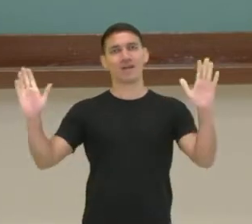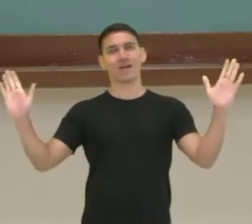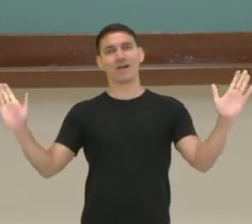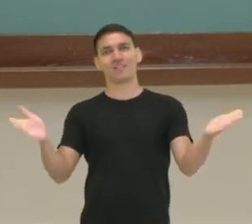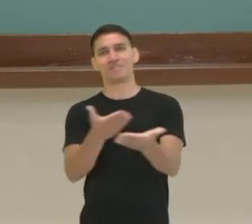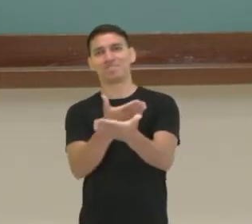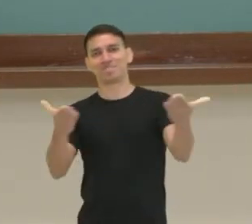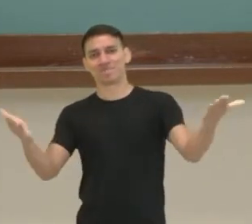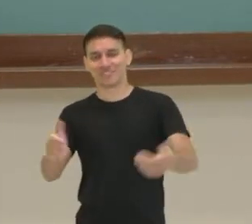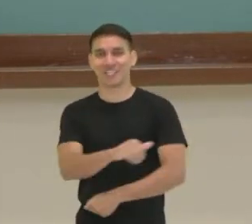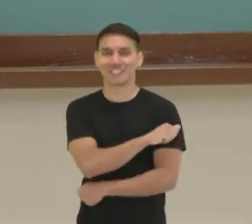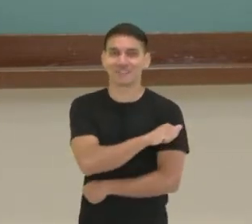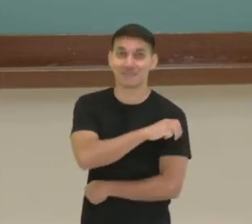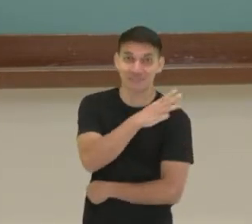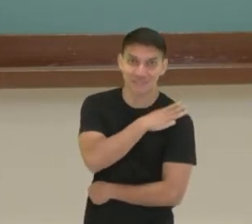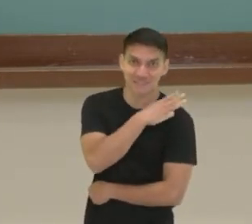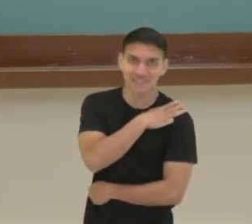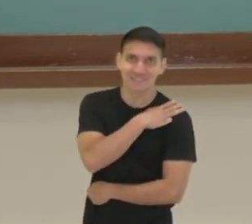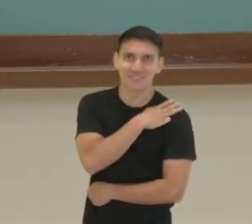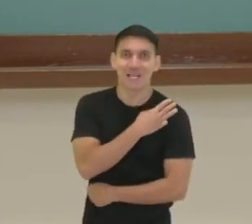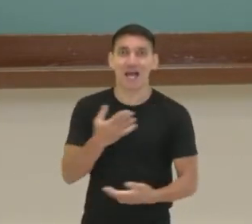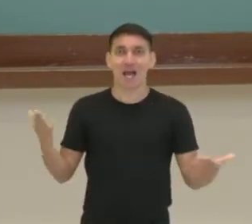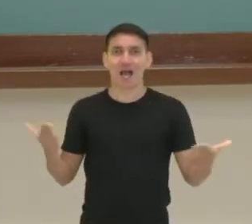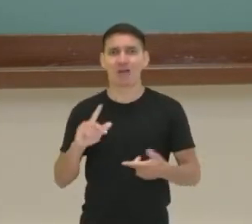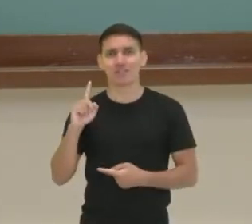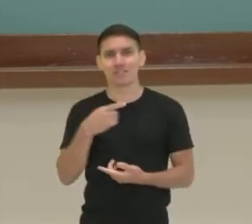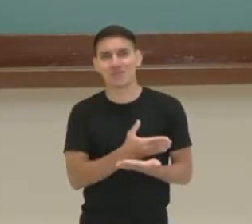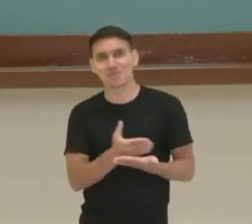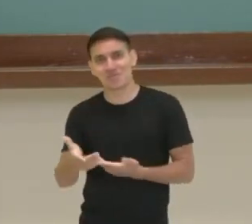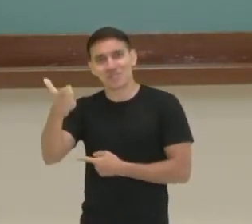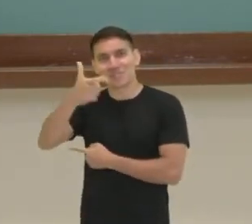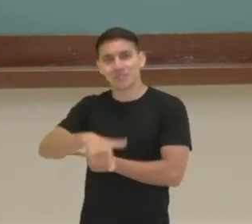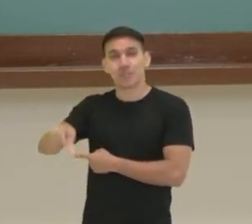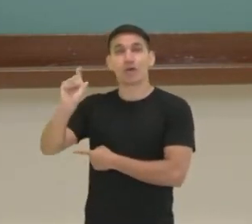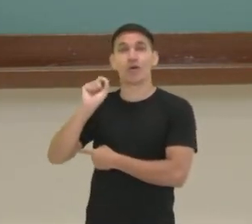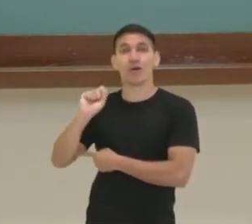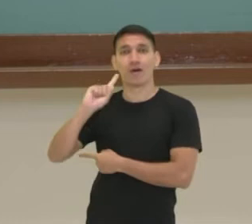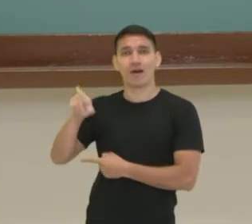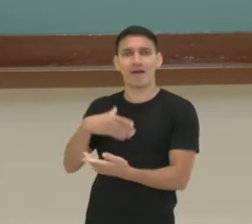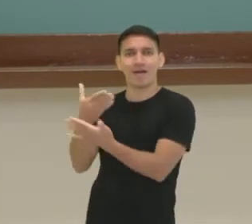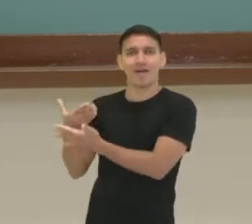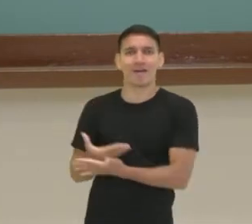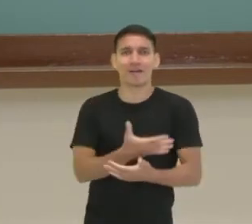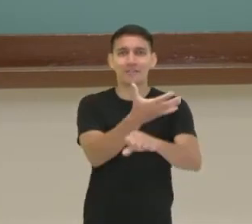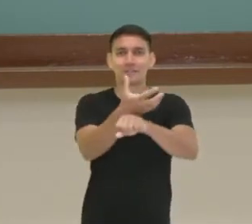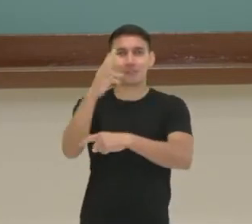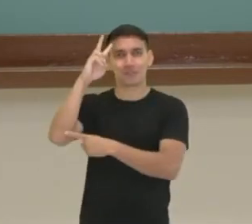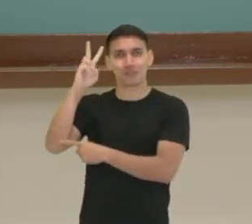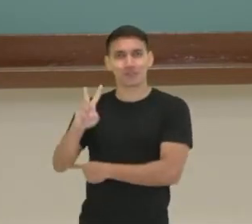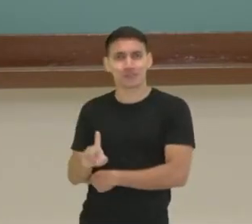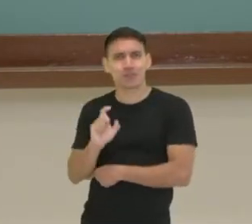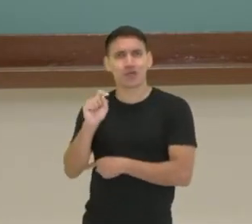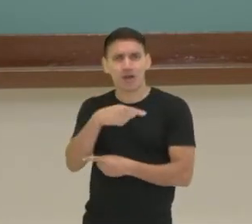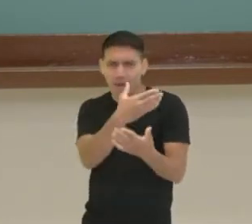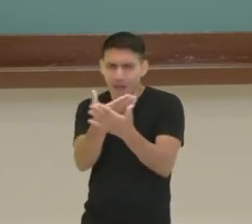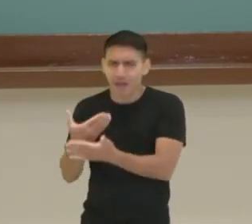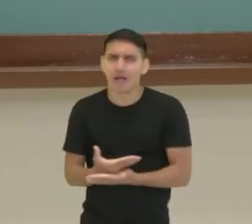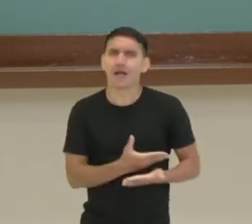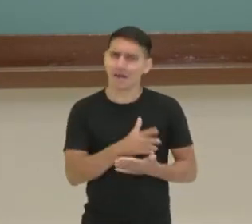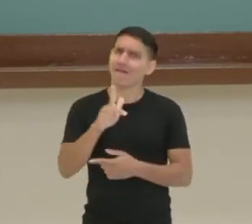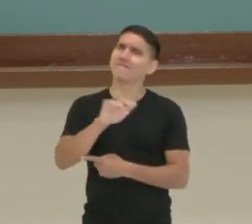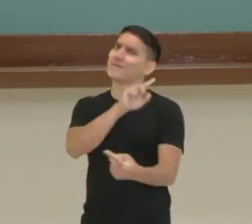Saudações, alunos da terceira série do ensino médio. Estamos começando mais uma aula de História. Uma aula em que nós vamos ter um